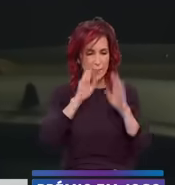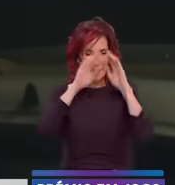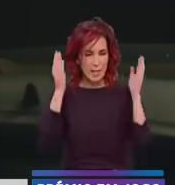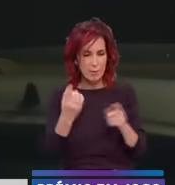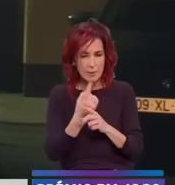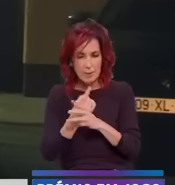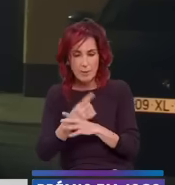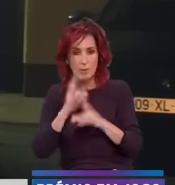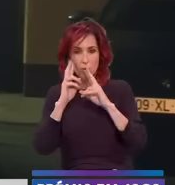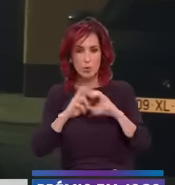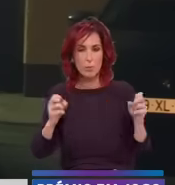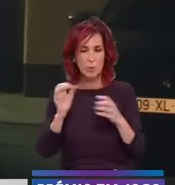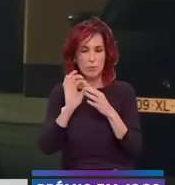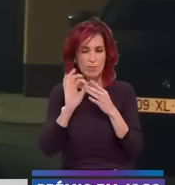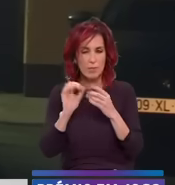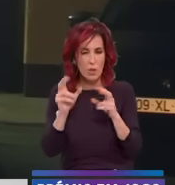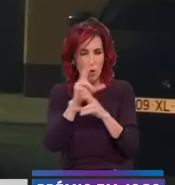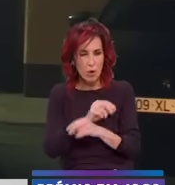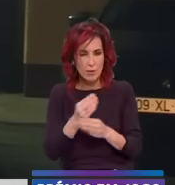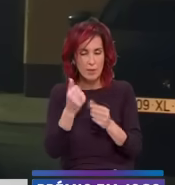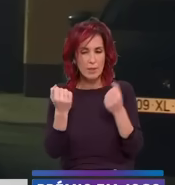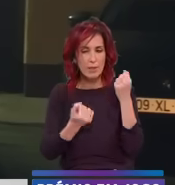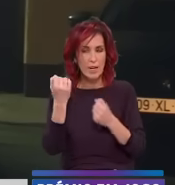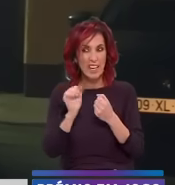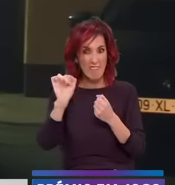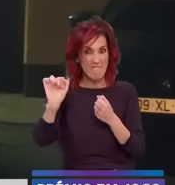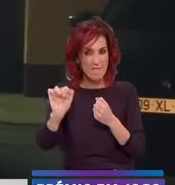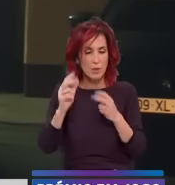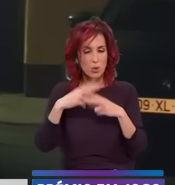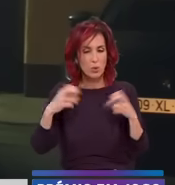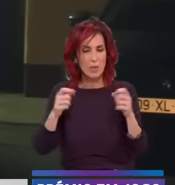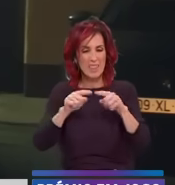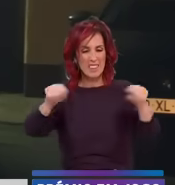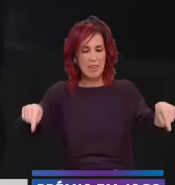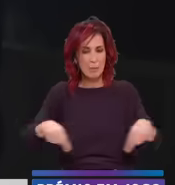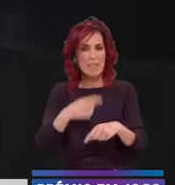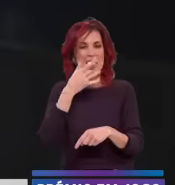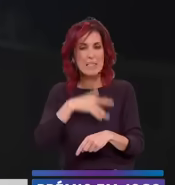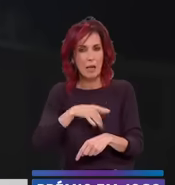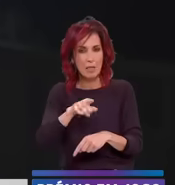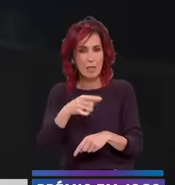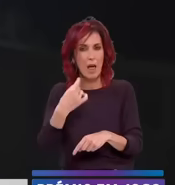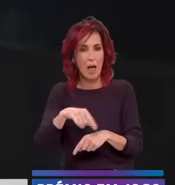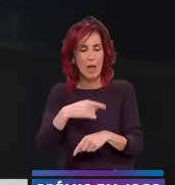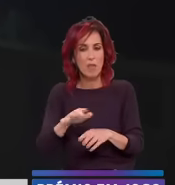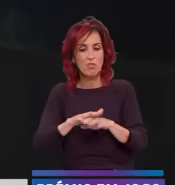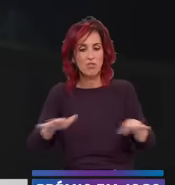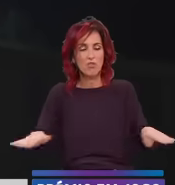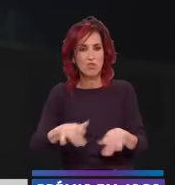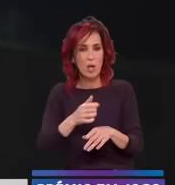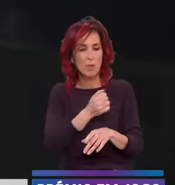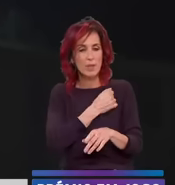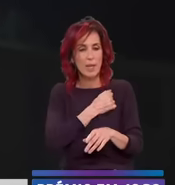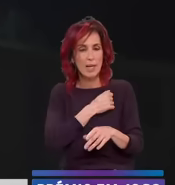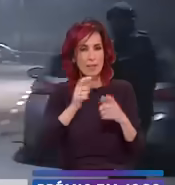armazéns e deu de caras com novas pistas. Numa carrinha do suspeito foi encontrado um tapete com sangue e também no chão da casa de Vila Nova